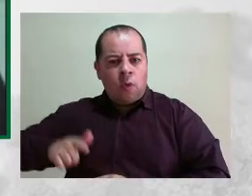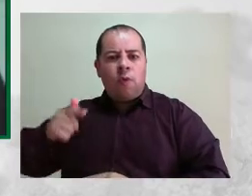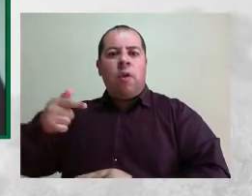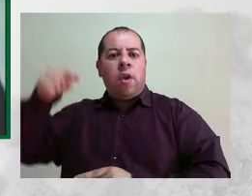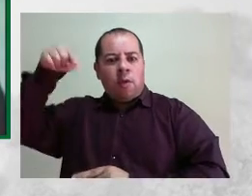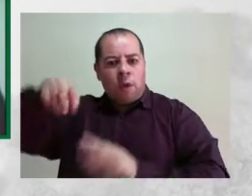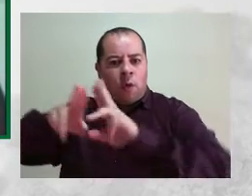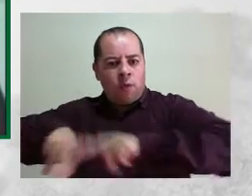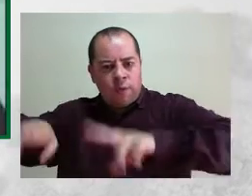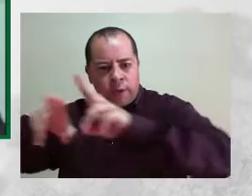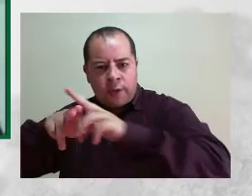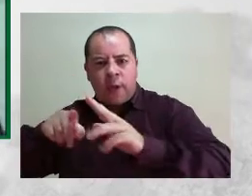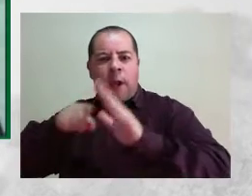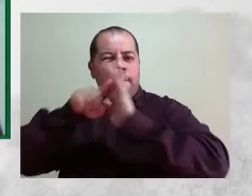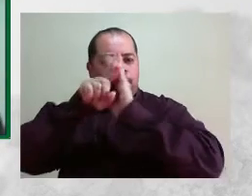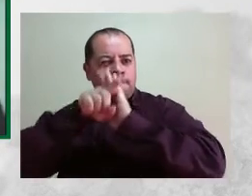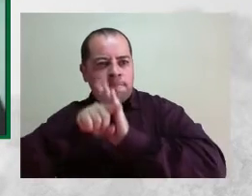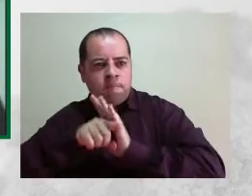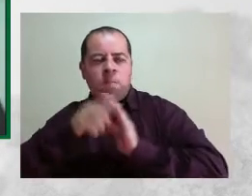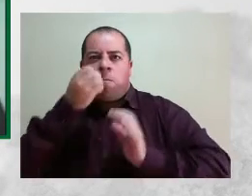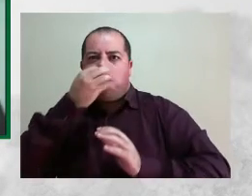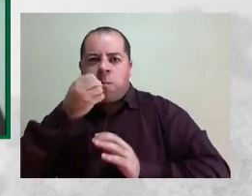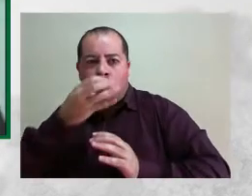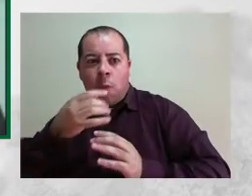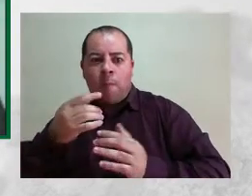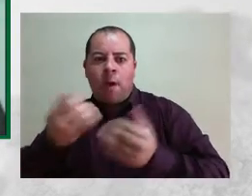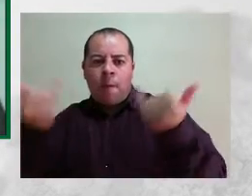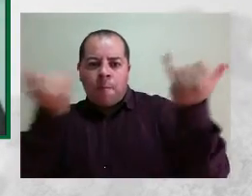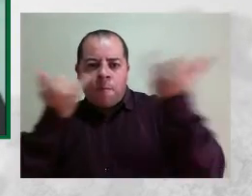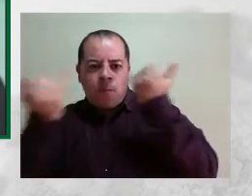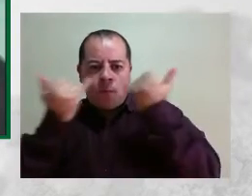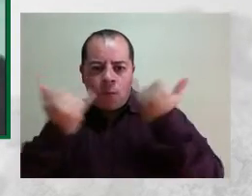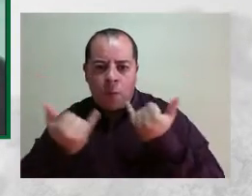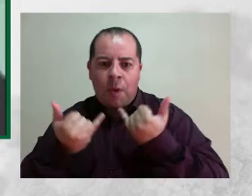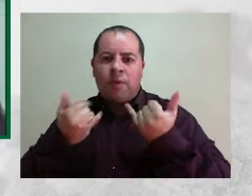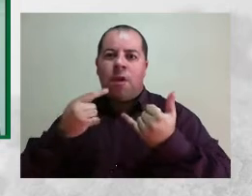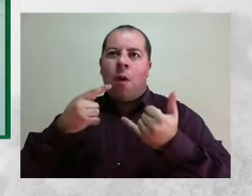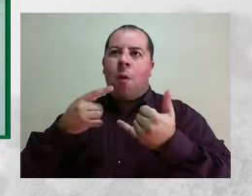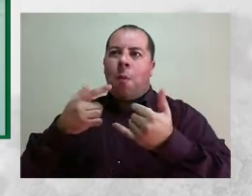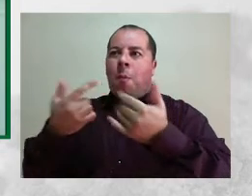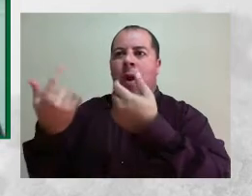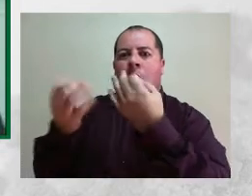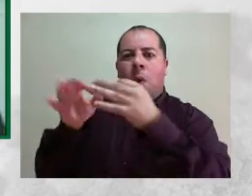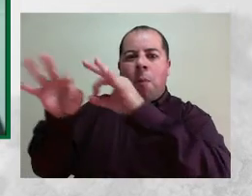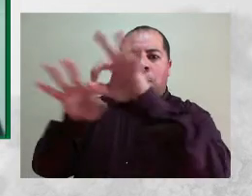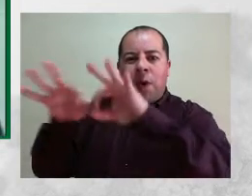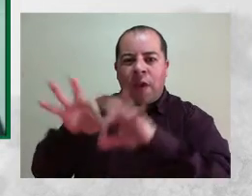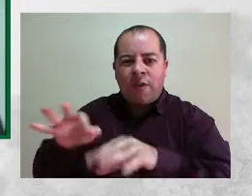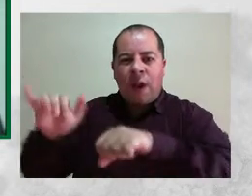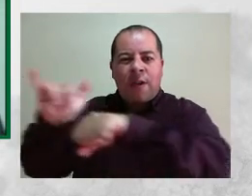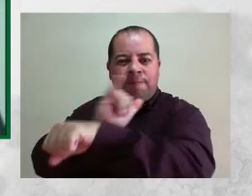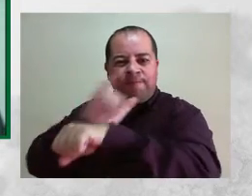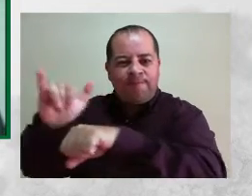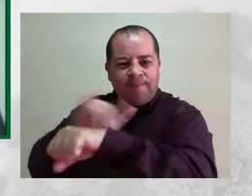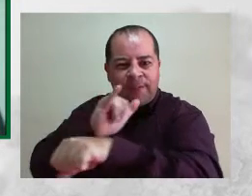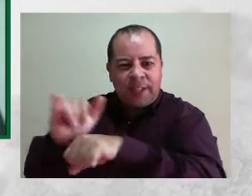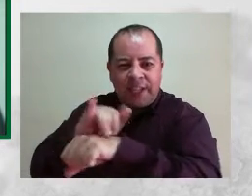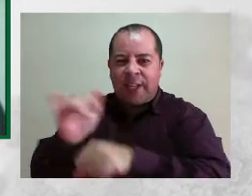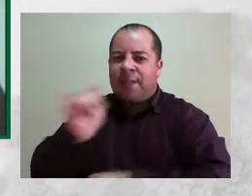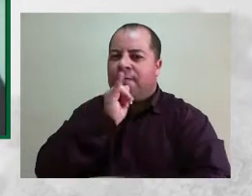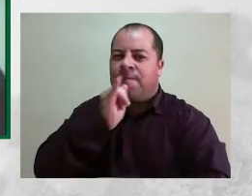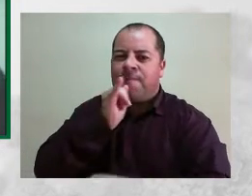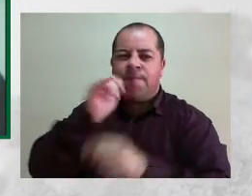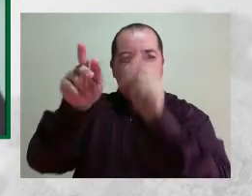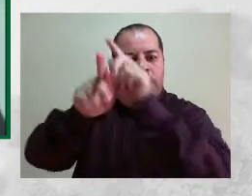nós vamos tomar e que o governo já vem tomando. Então, a sequência dessas pesquisas